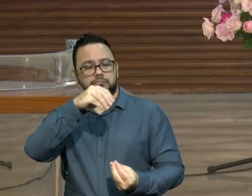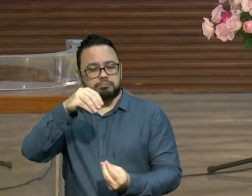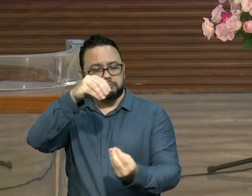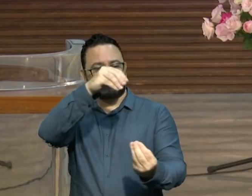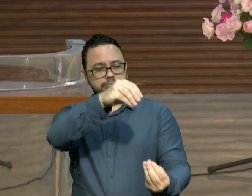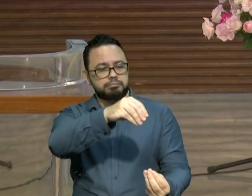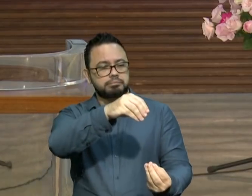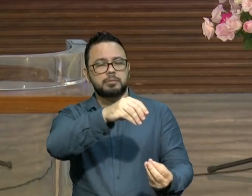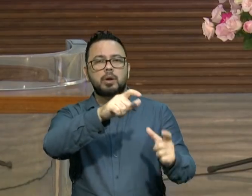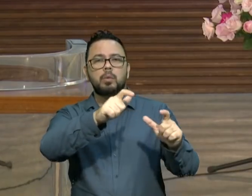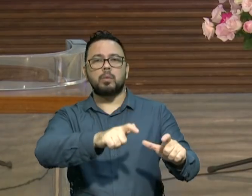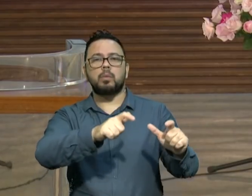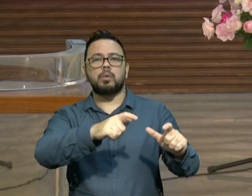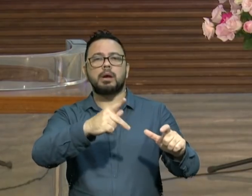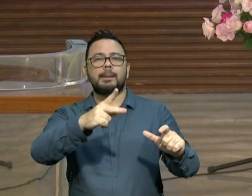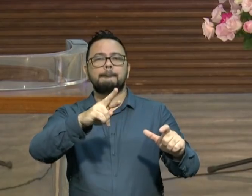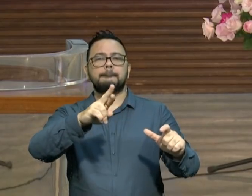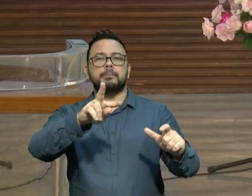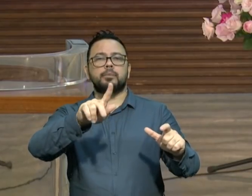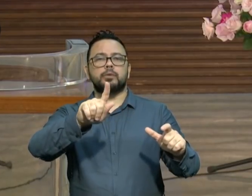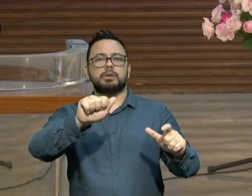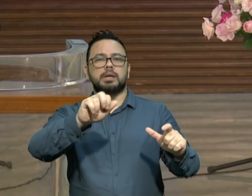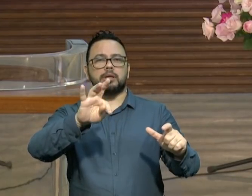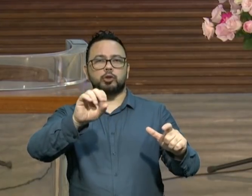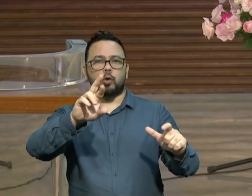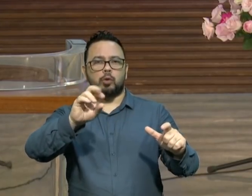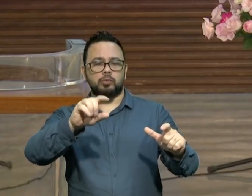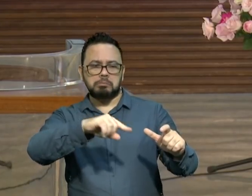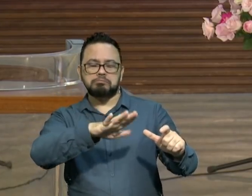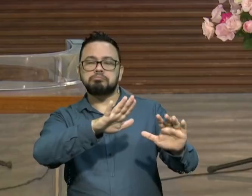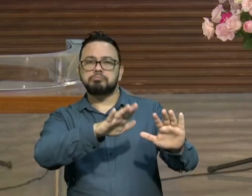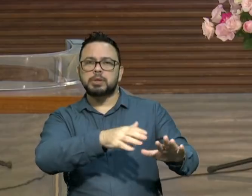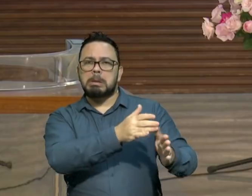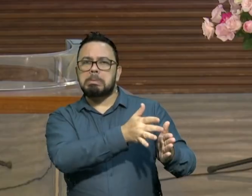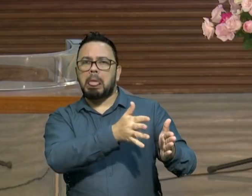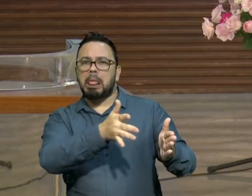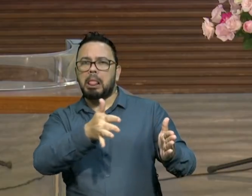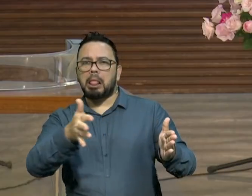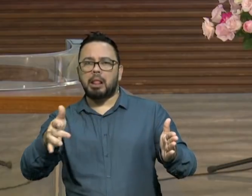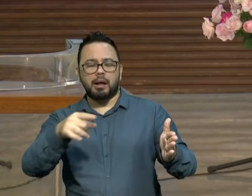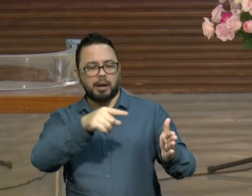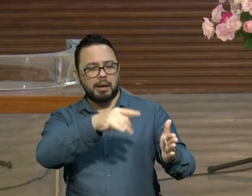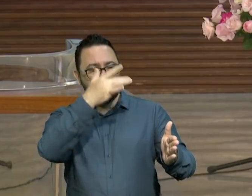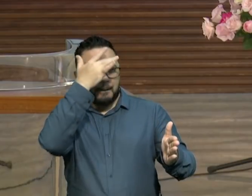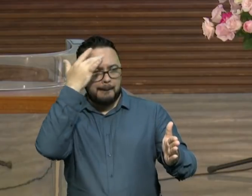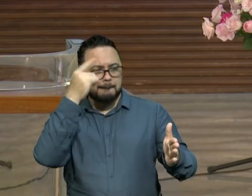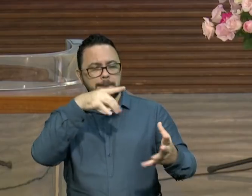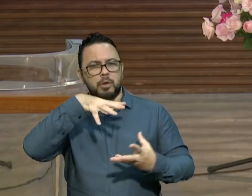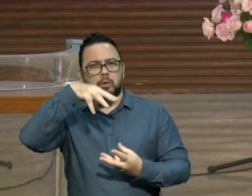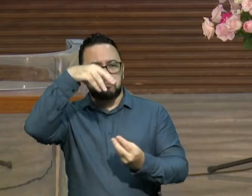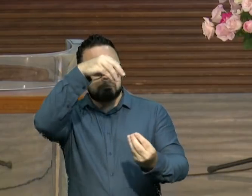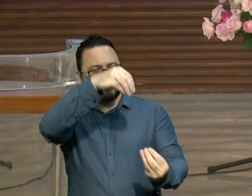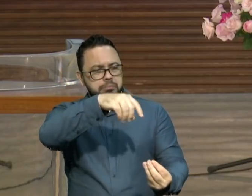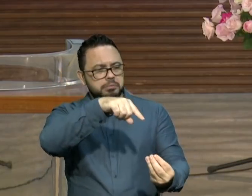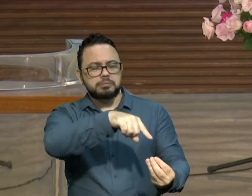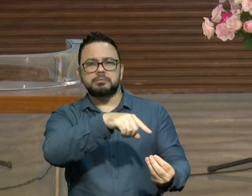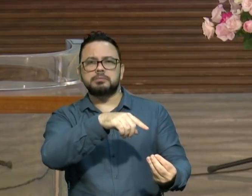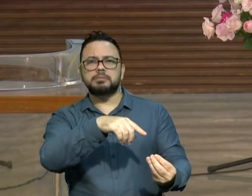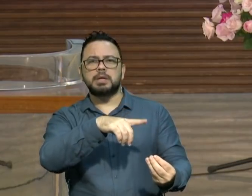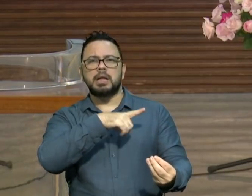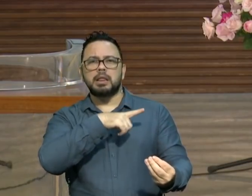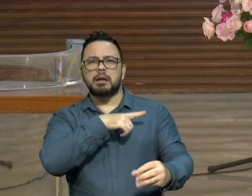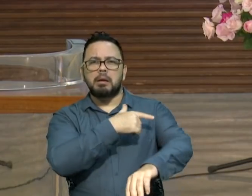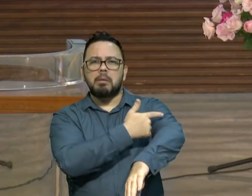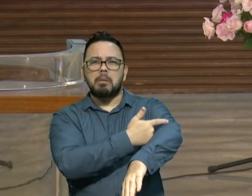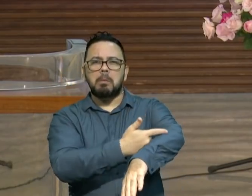o purgatório só Deus sabe por quanto tempo e então para que a pessoa seja purificada e tem um